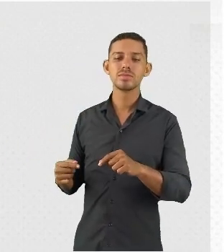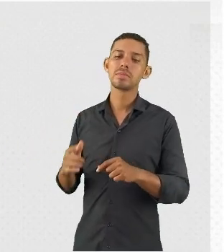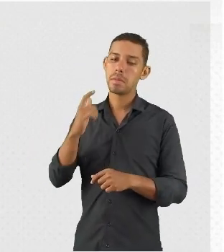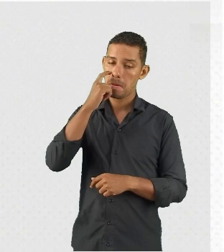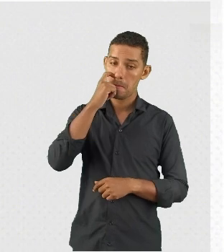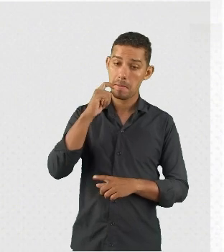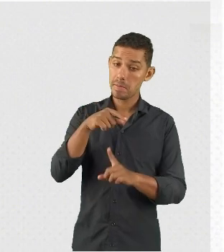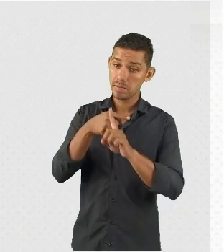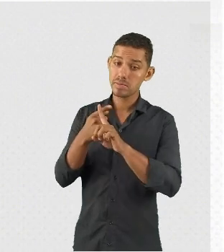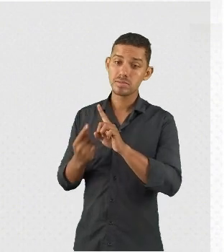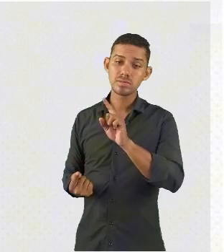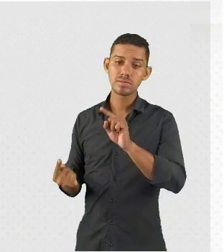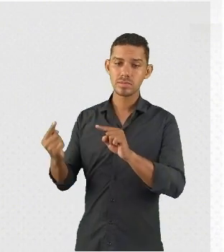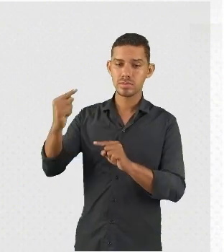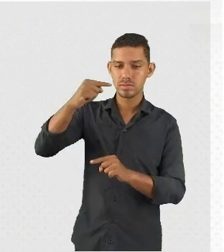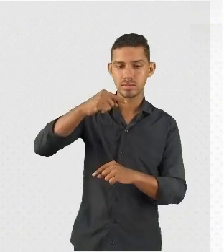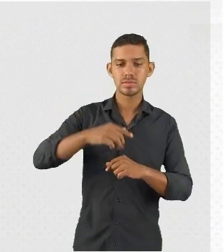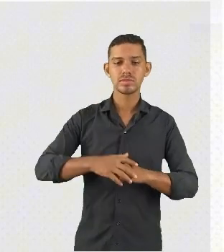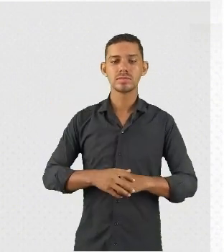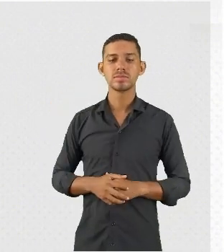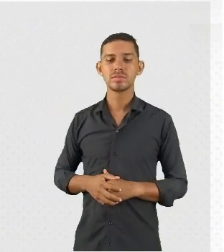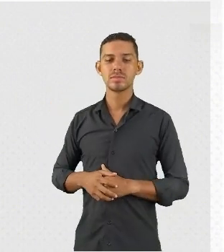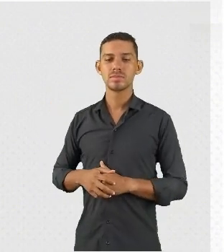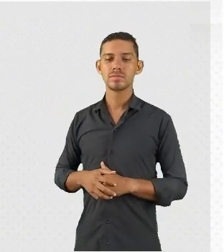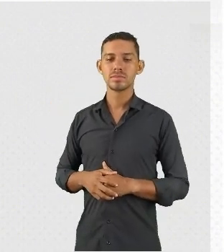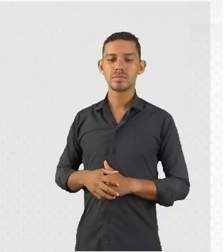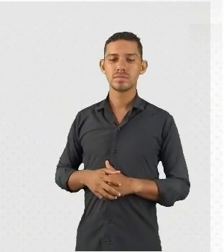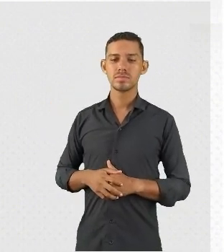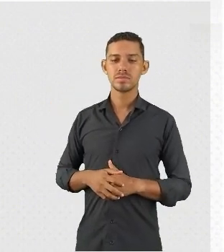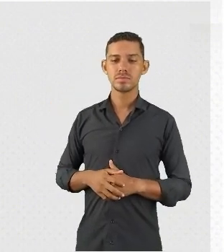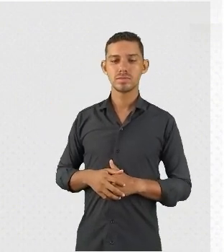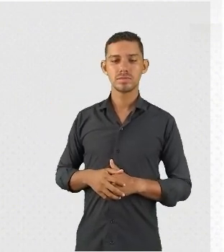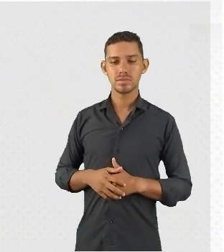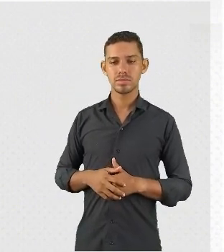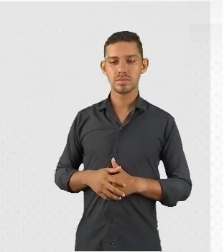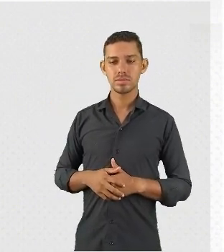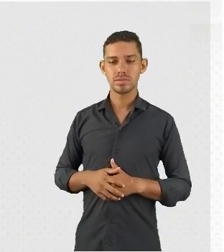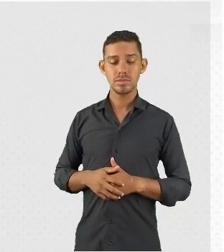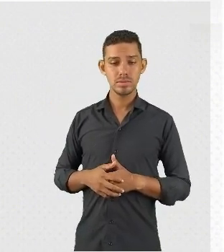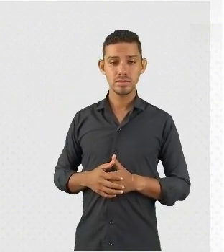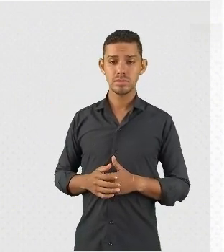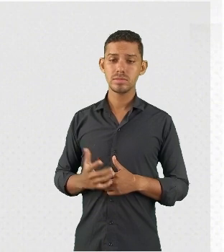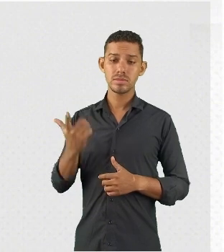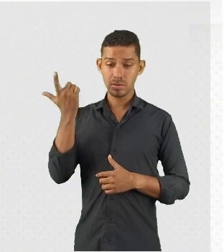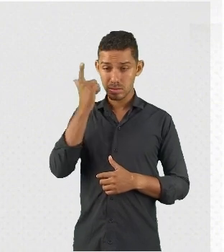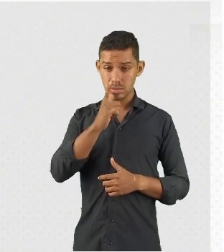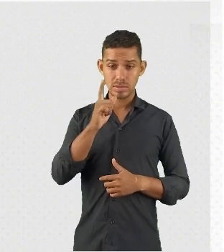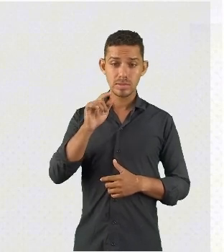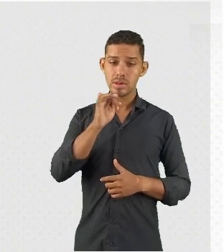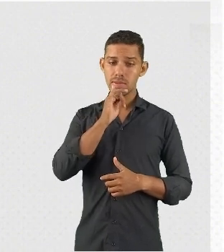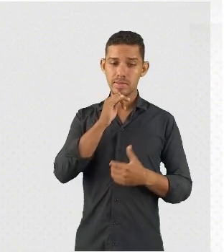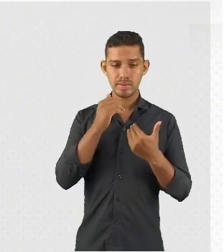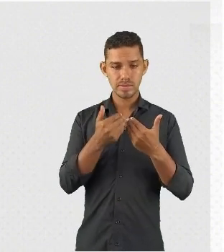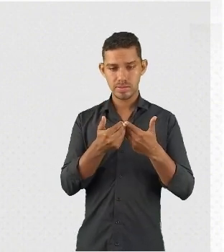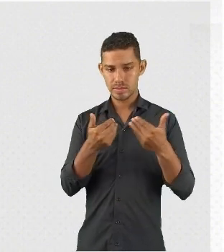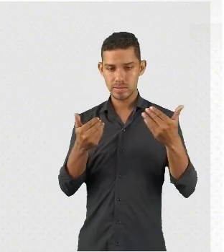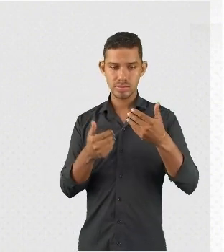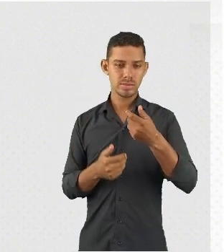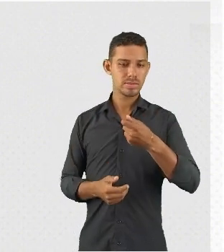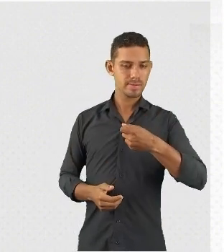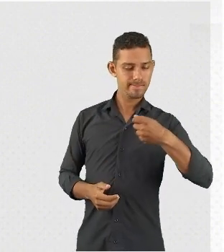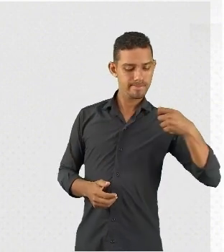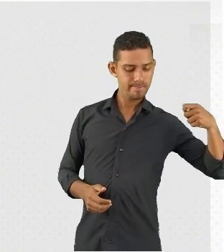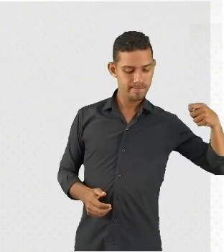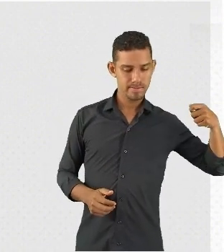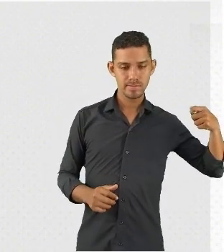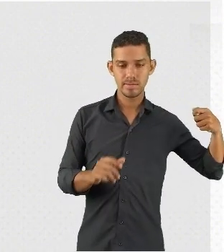Tá? E aí, liga e desliga rapidão. Depois que eu faço isso, eu afasto o indutor do induzido. E